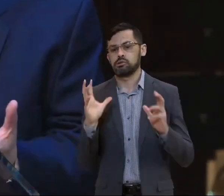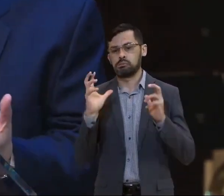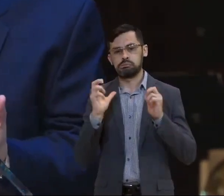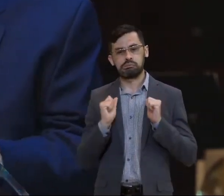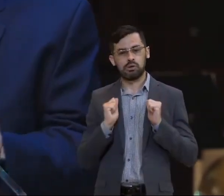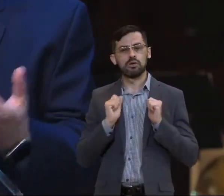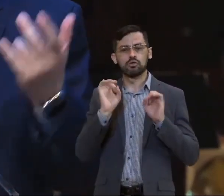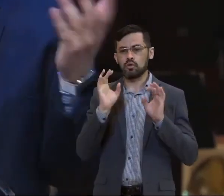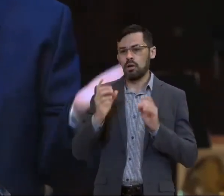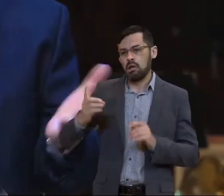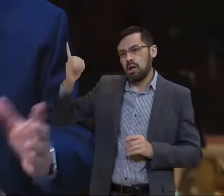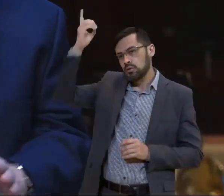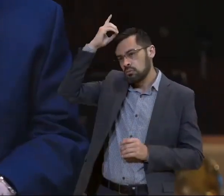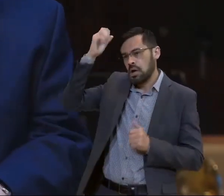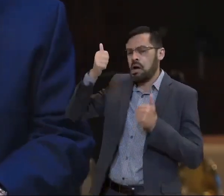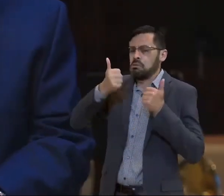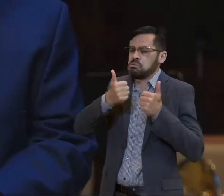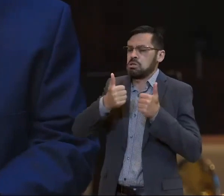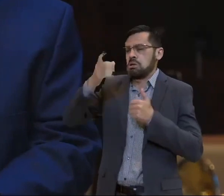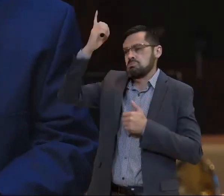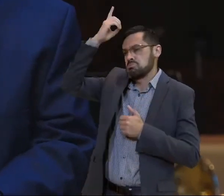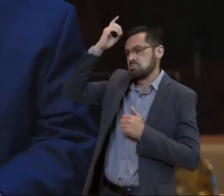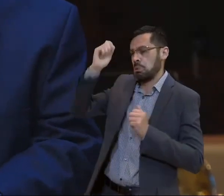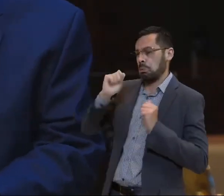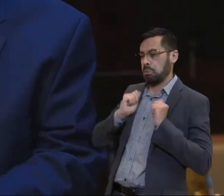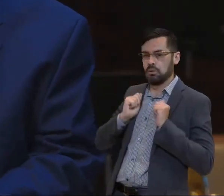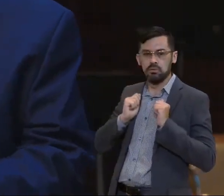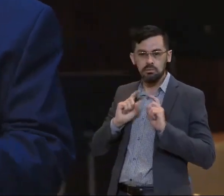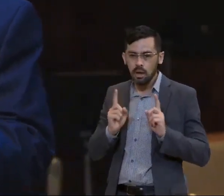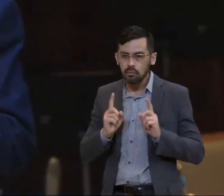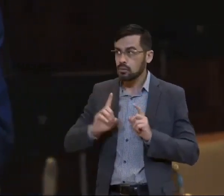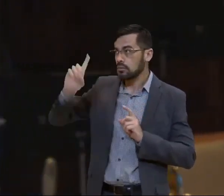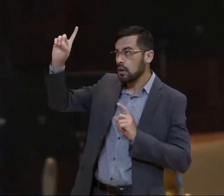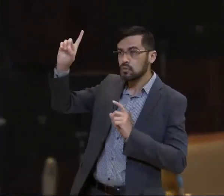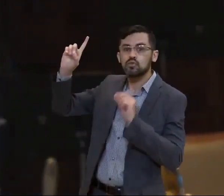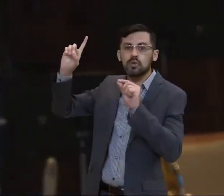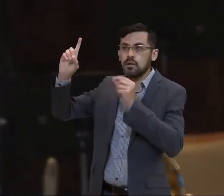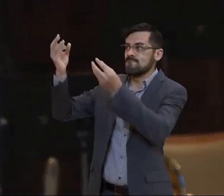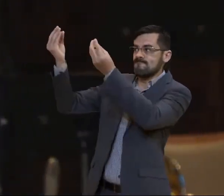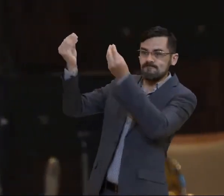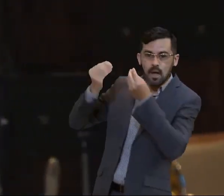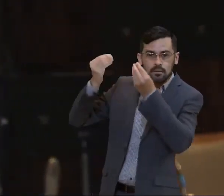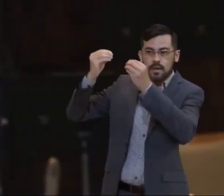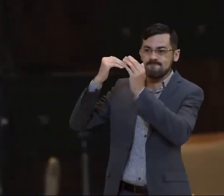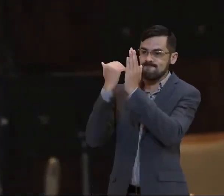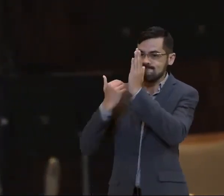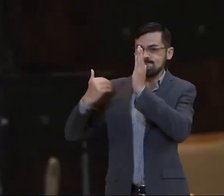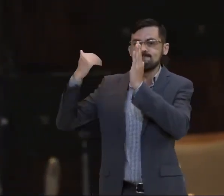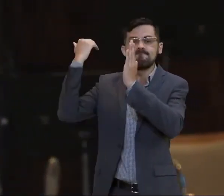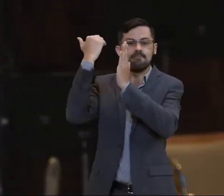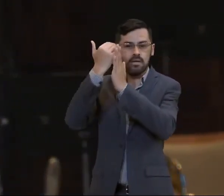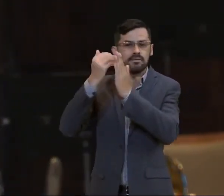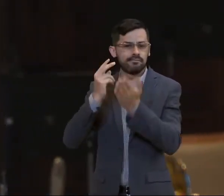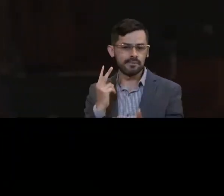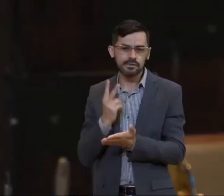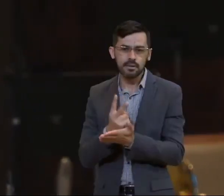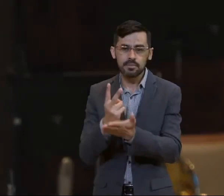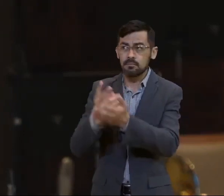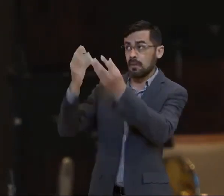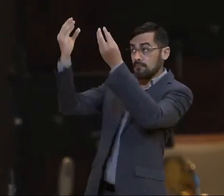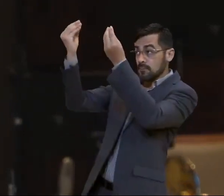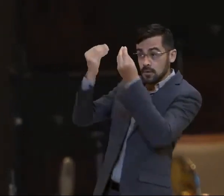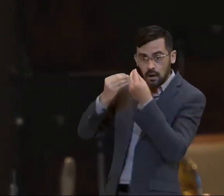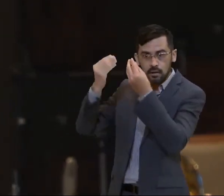os dons que nós já recebemos do Senhor, porque Deus é uma fonte inesgotável, tem mais para